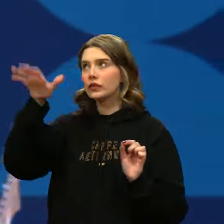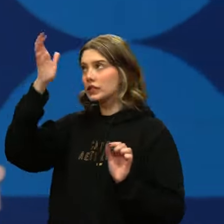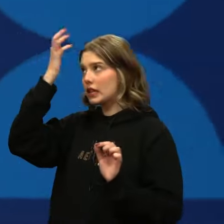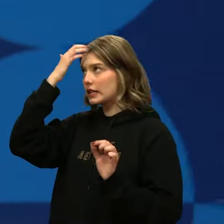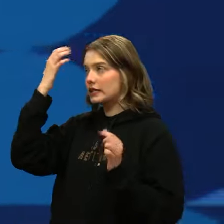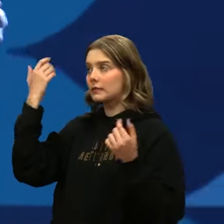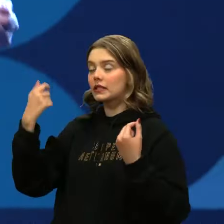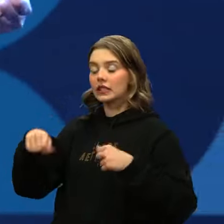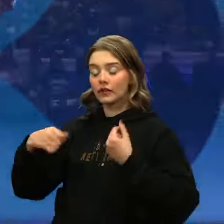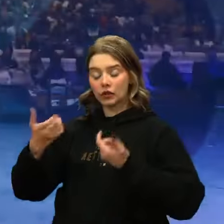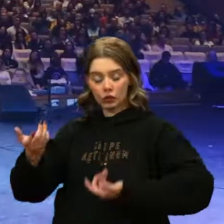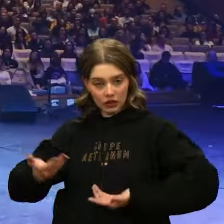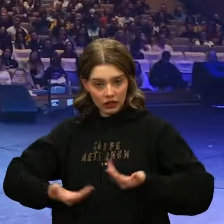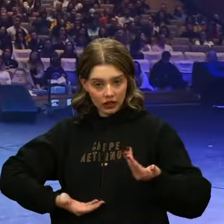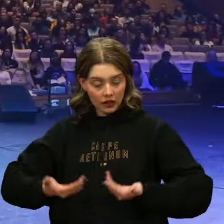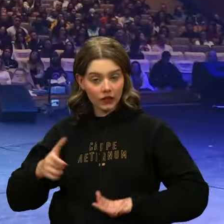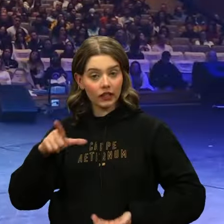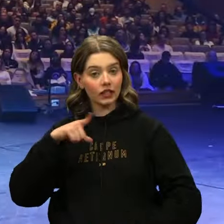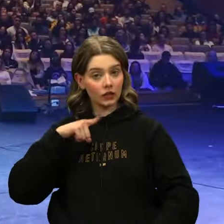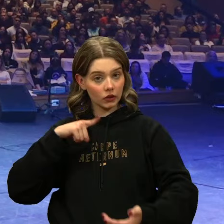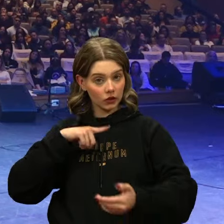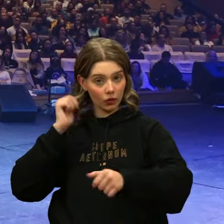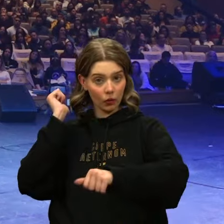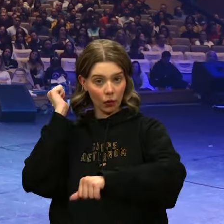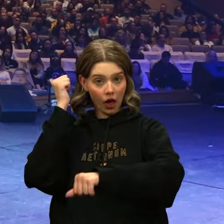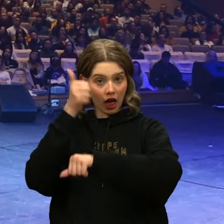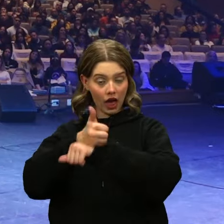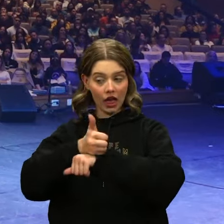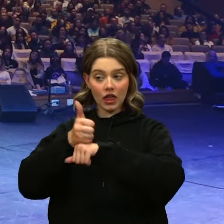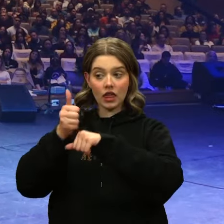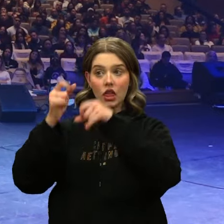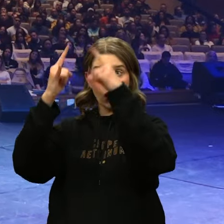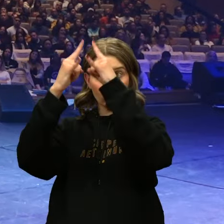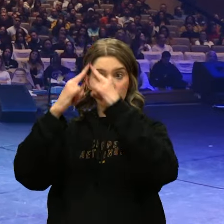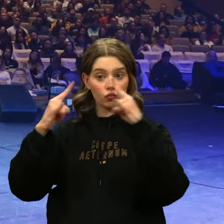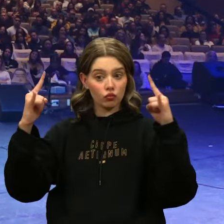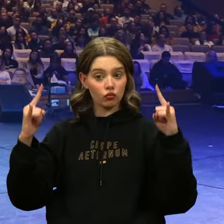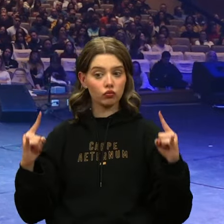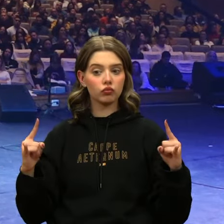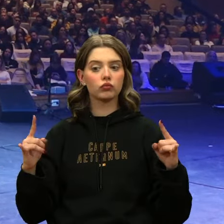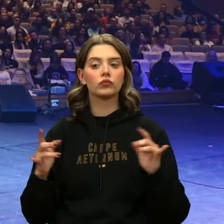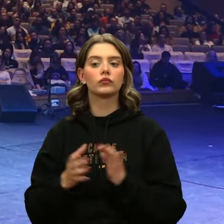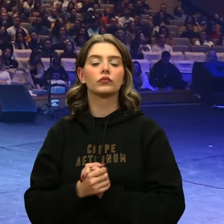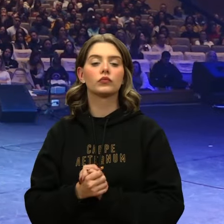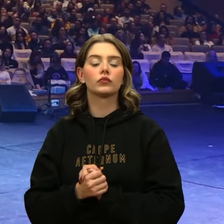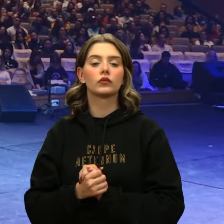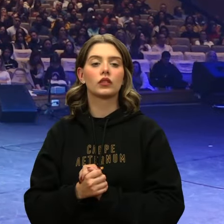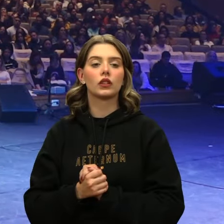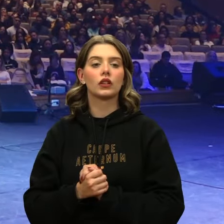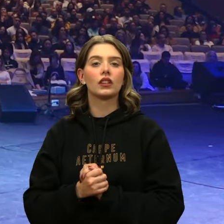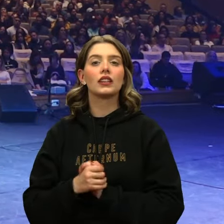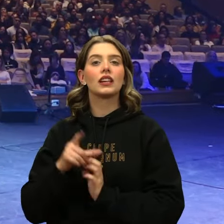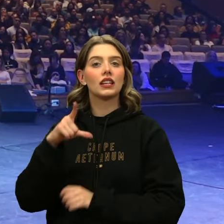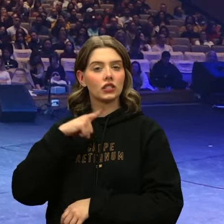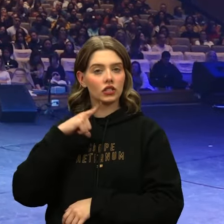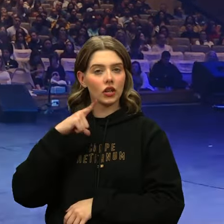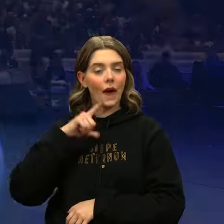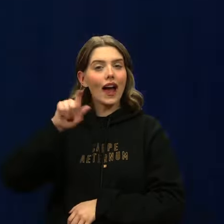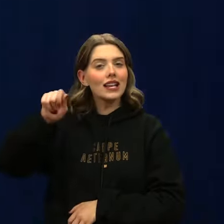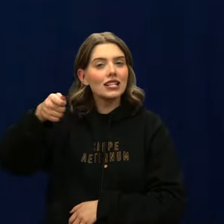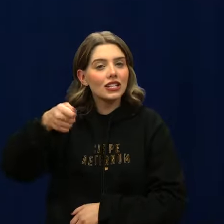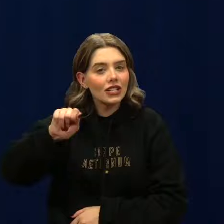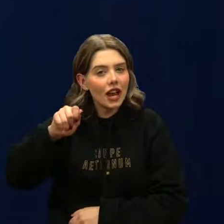que tinha muita autoridade dentro do palácio. Esse servo carregava a chamada chave de Davi.